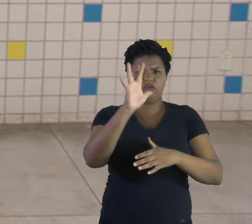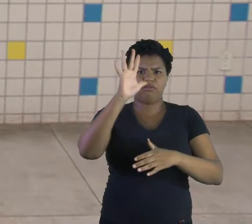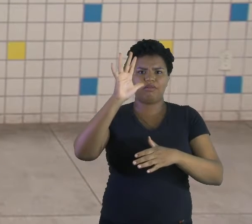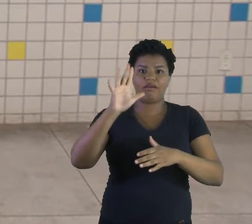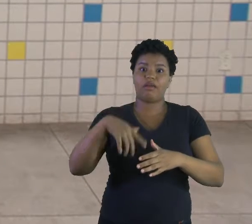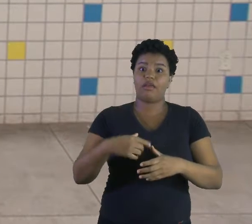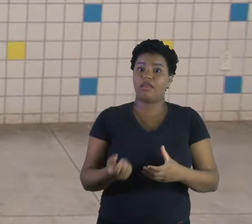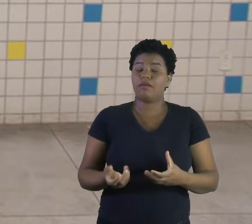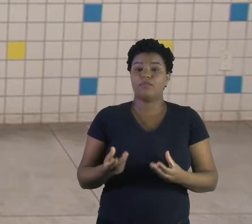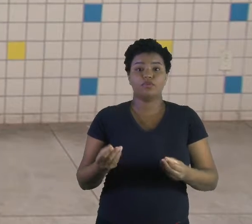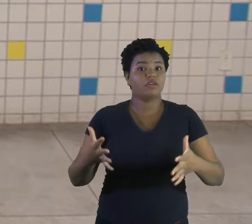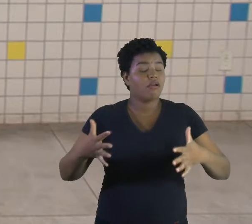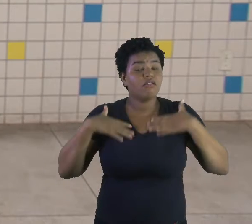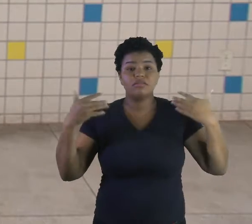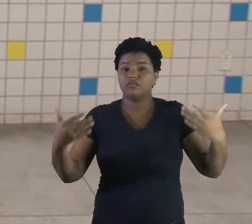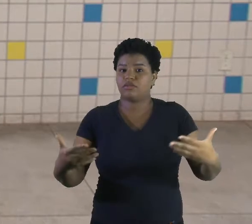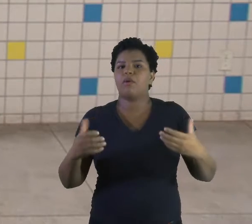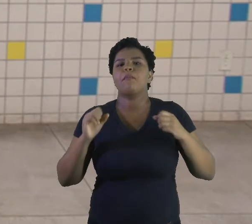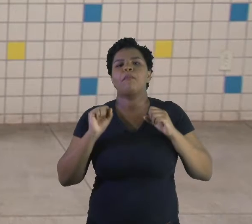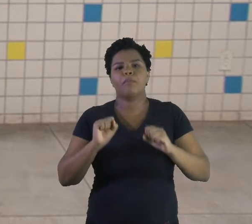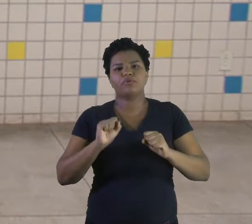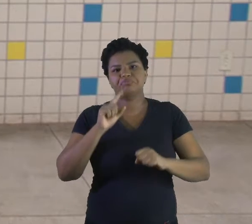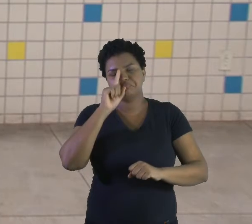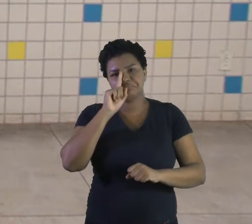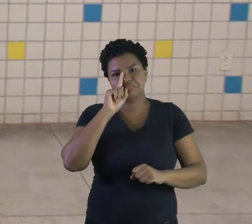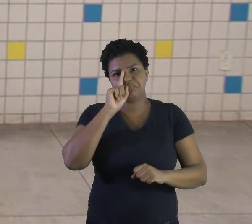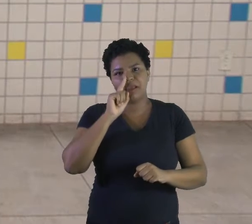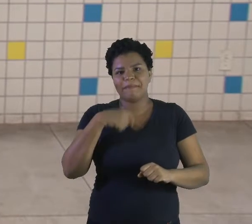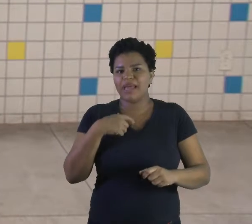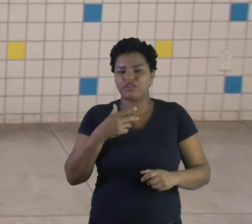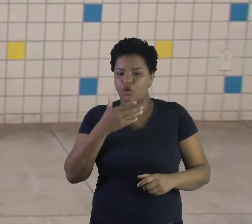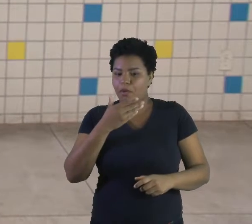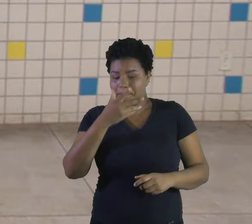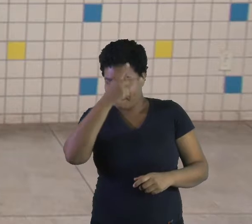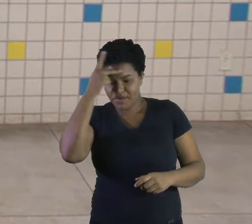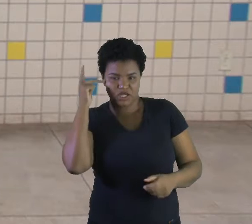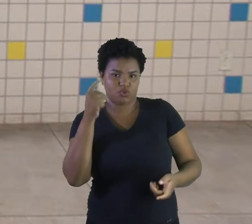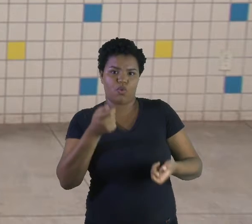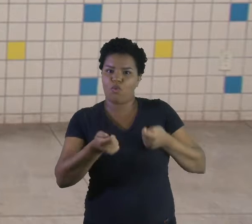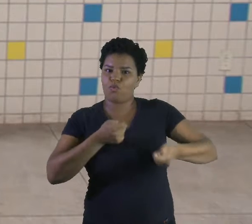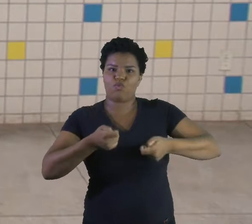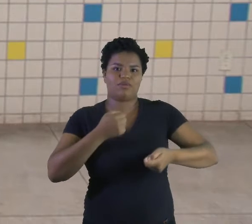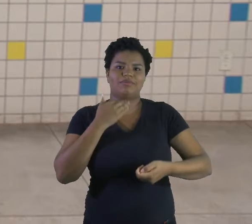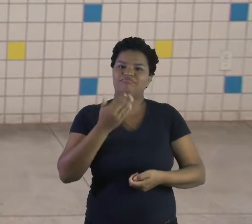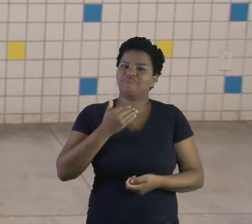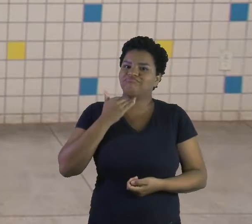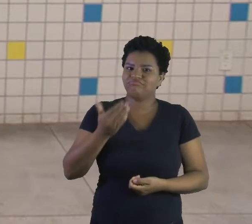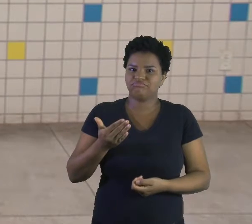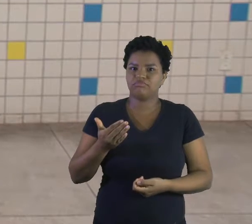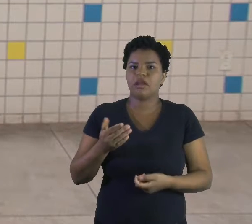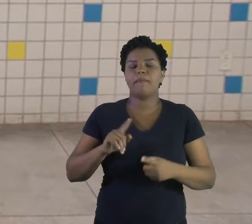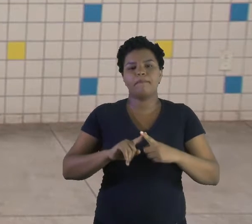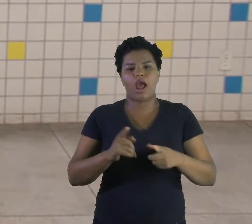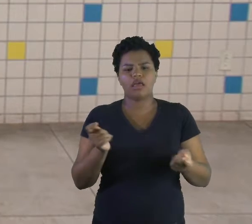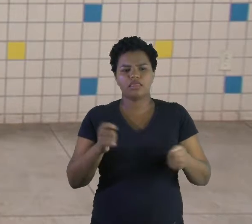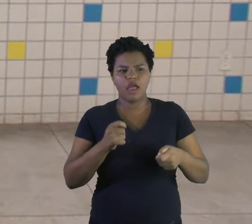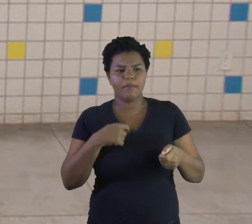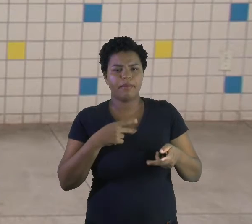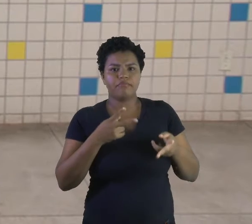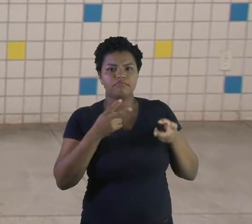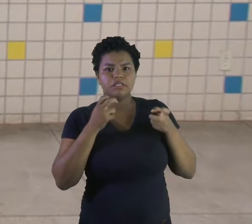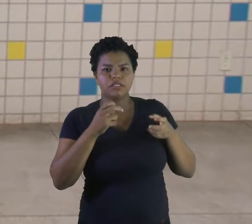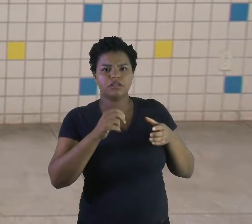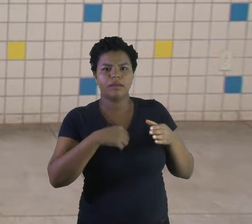potencialmente letais e não podem ser controladas pelo homem, mas os vulcões podem ser monitorados e